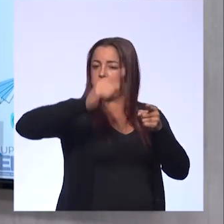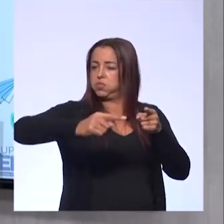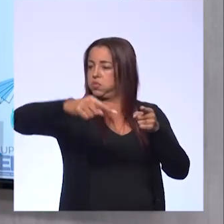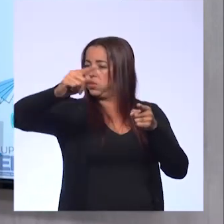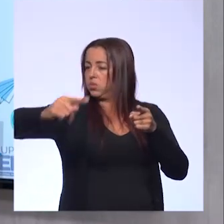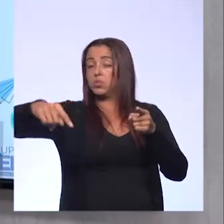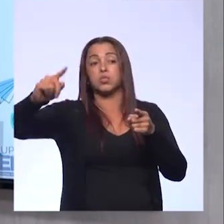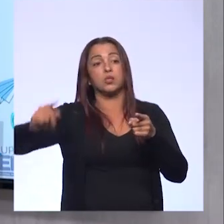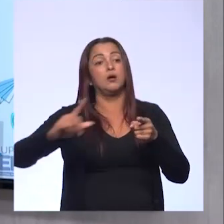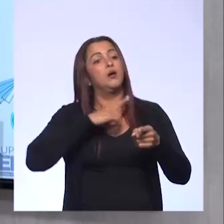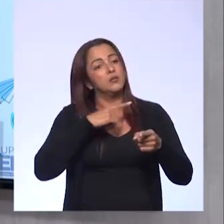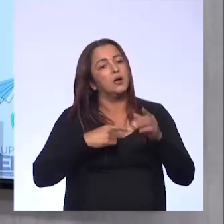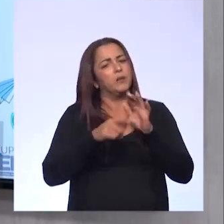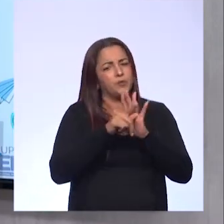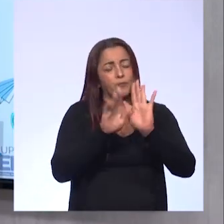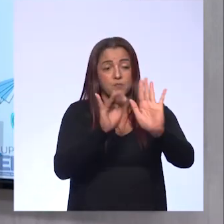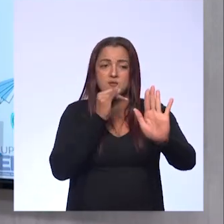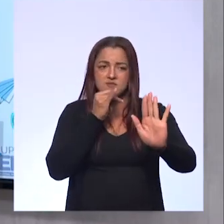exemplo